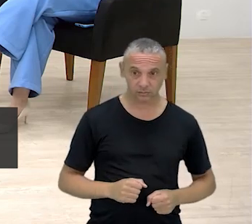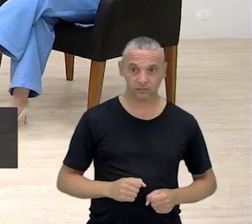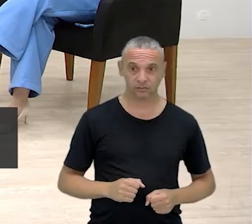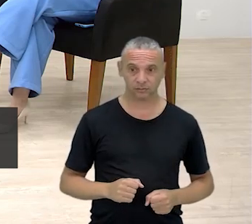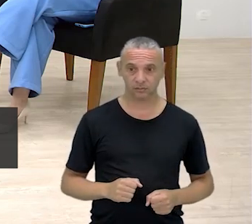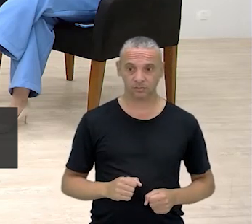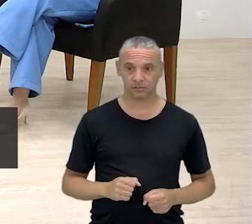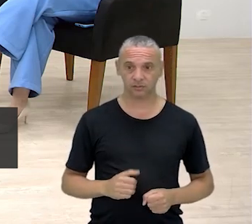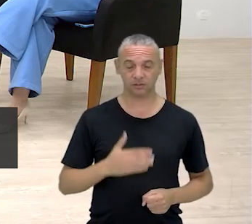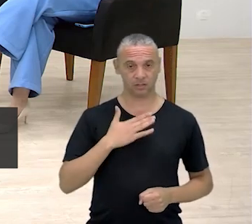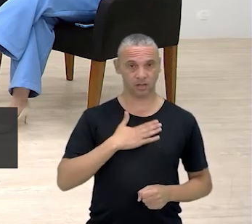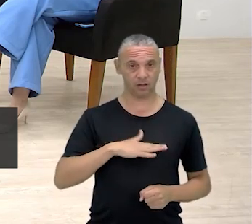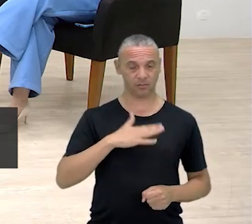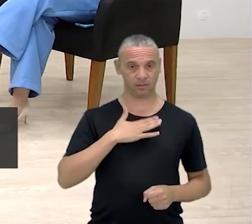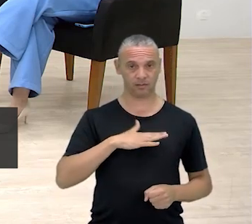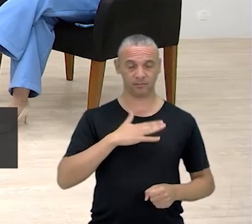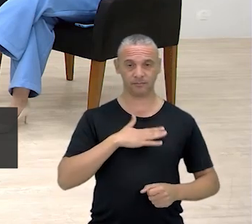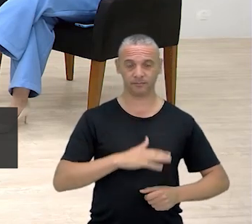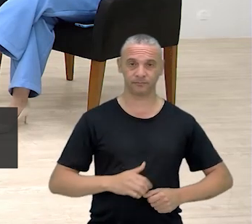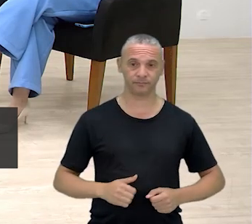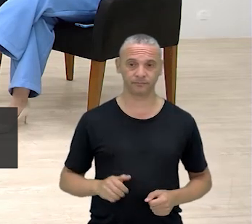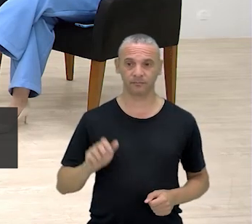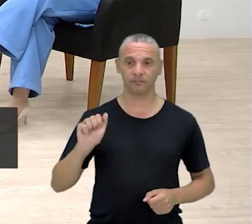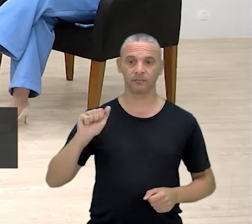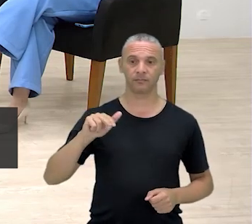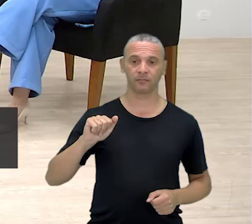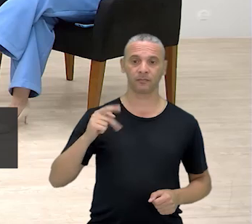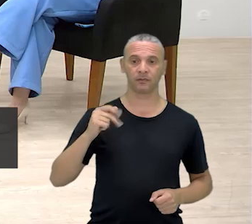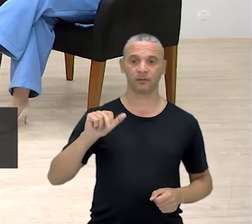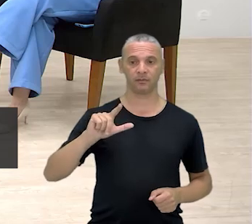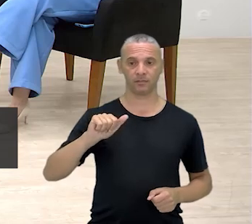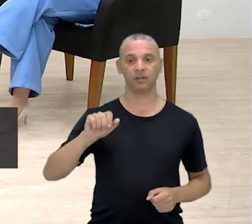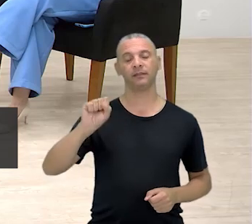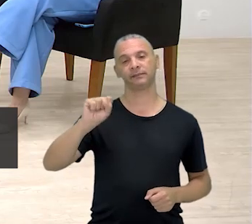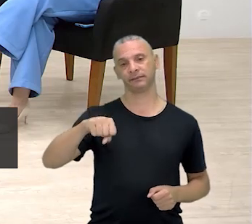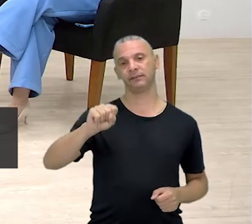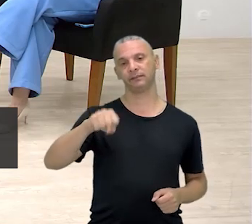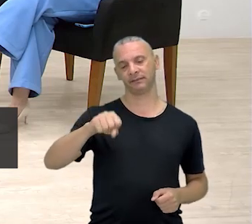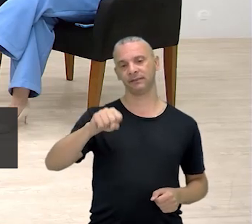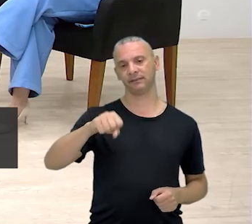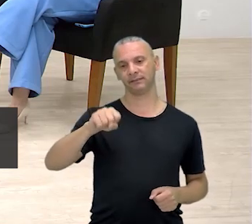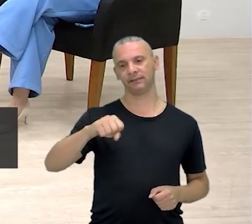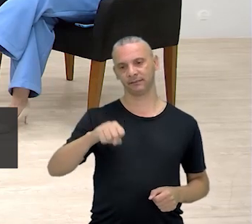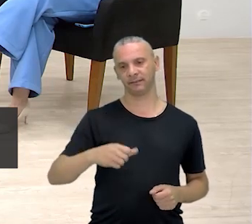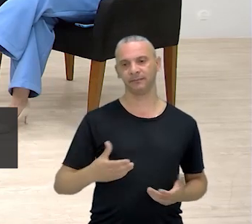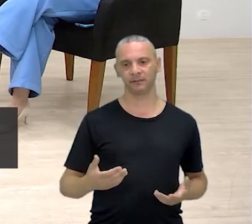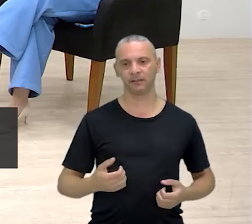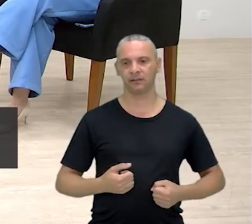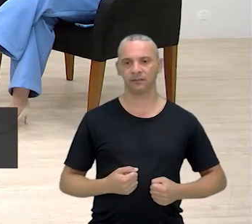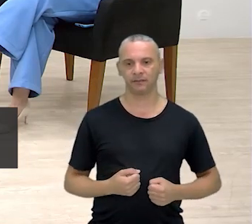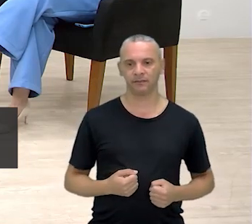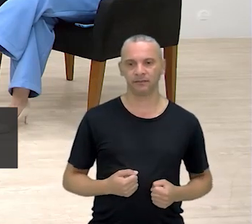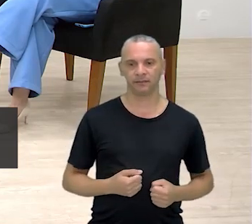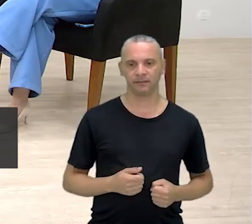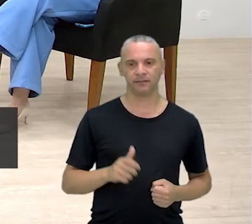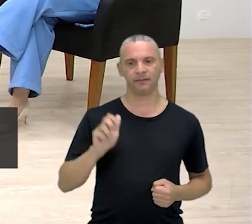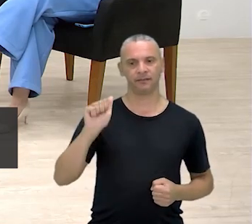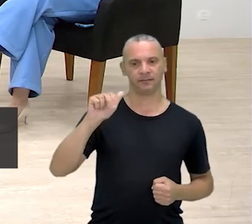Tá vindo. Ana Paula, você já falou? Ah, sim. Já. Tá bem. O gatinho falou